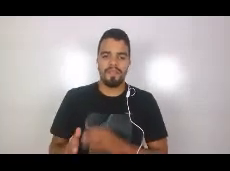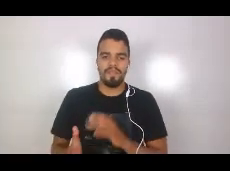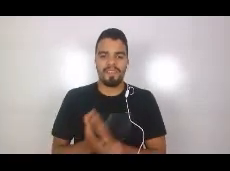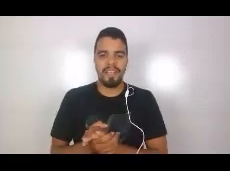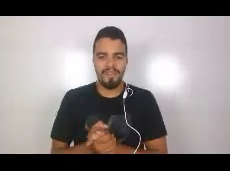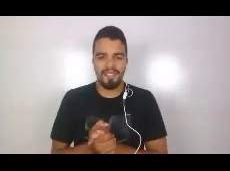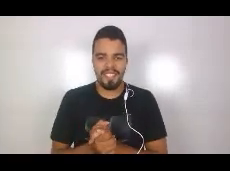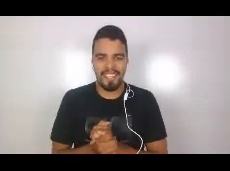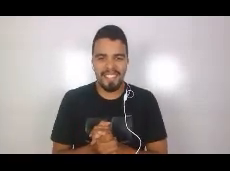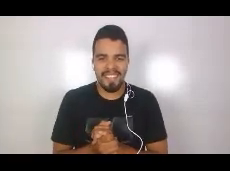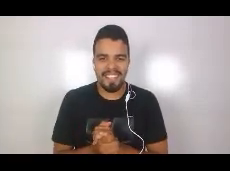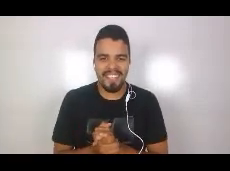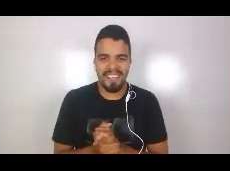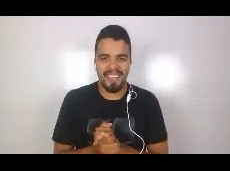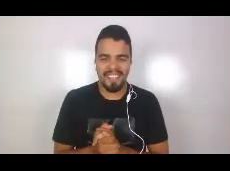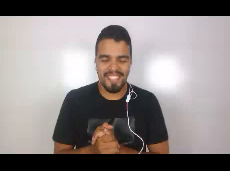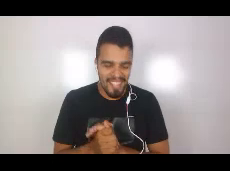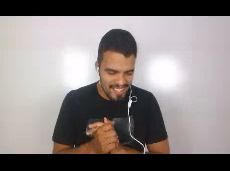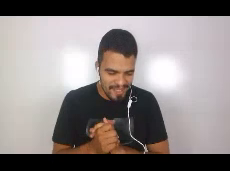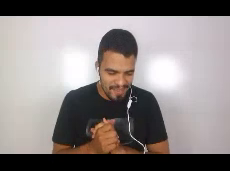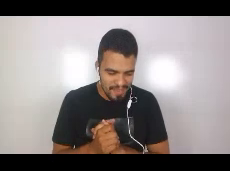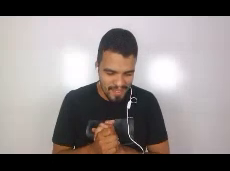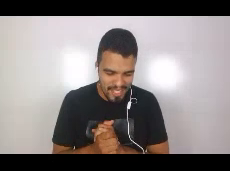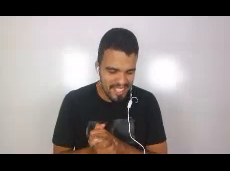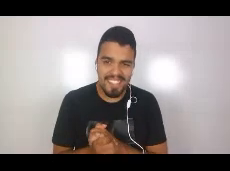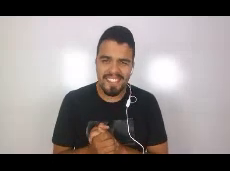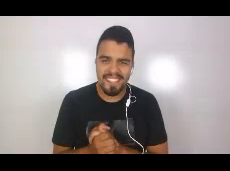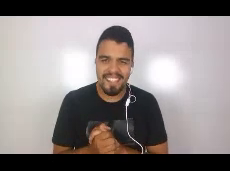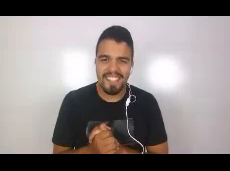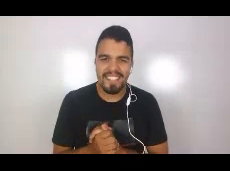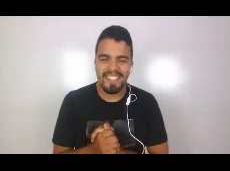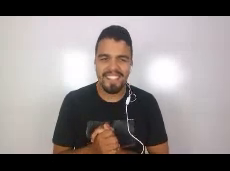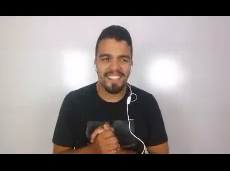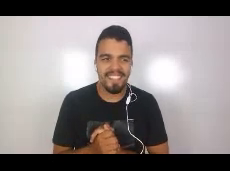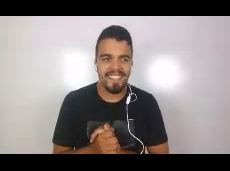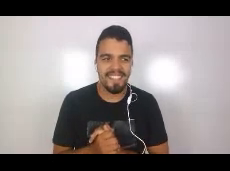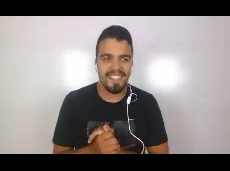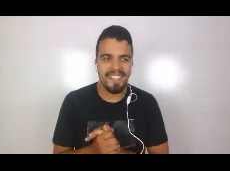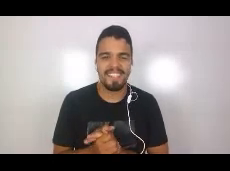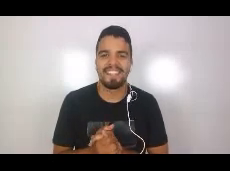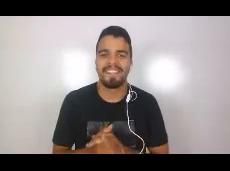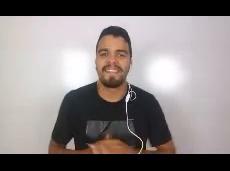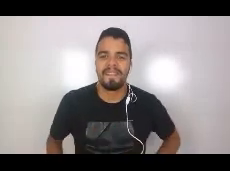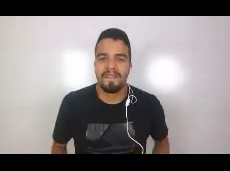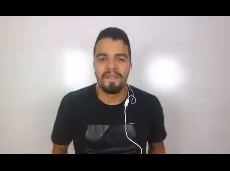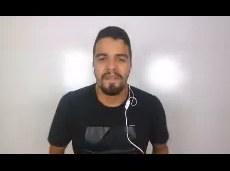Pois pronto. Clemilton, você está tendo acesso aqui aos slides, por gentileza?